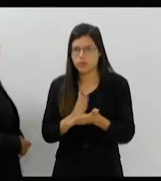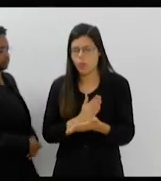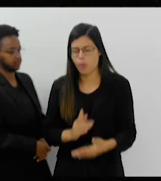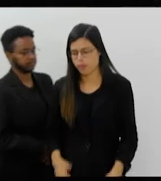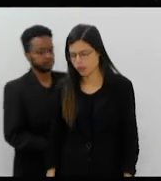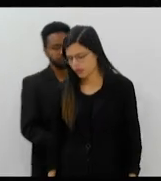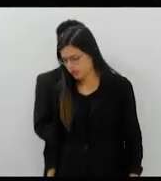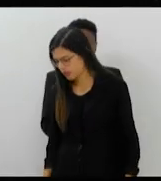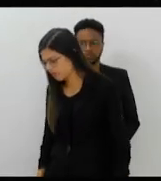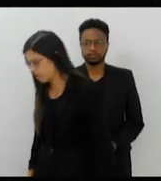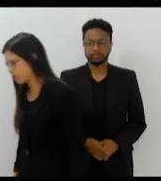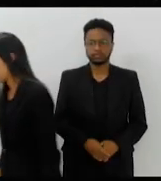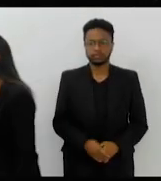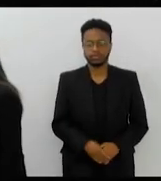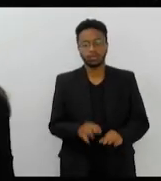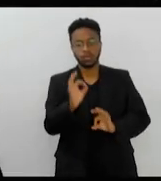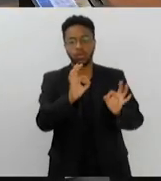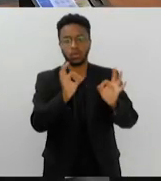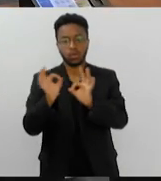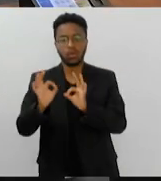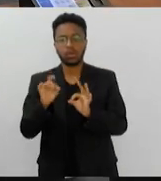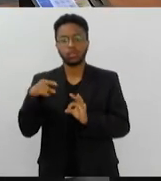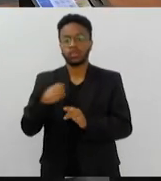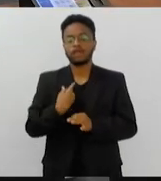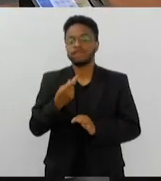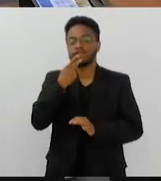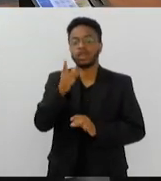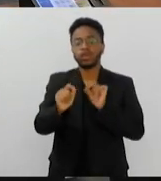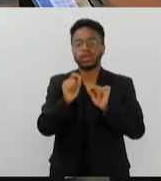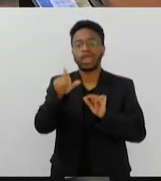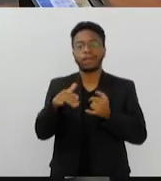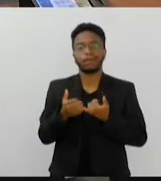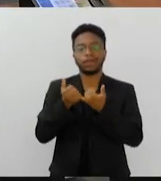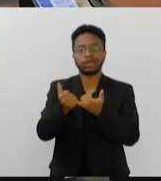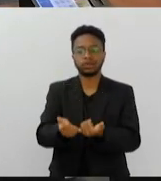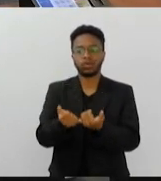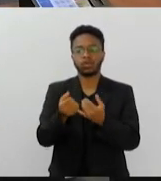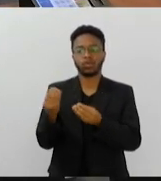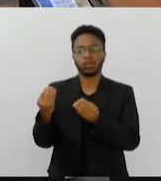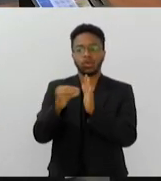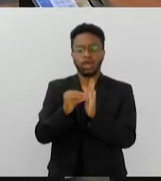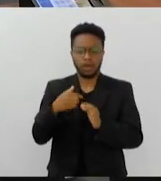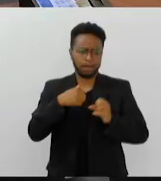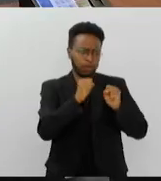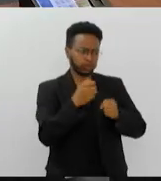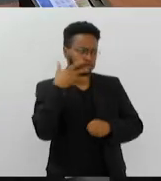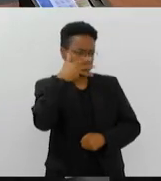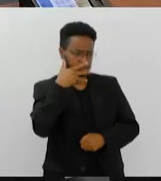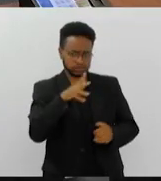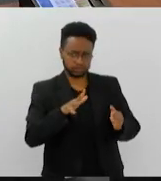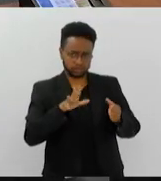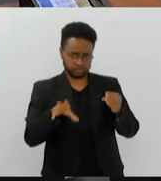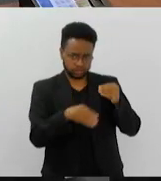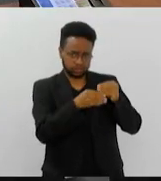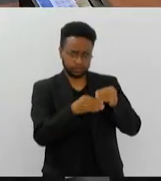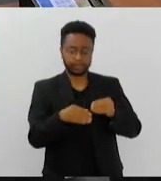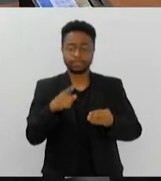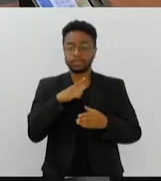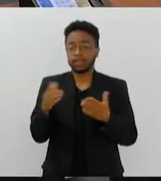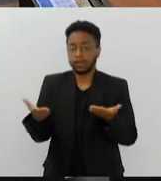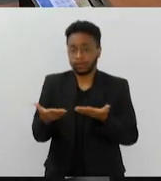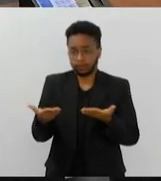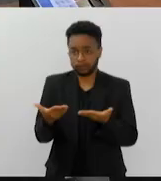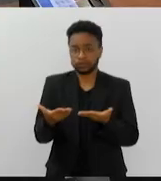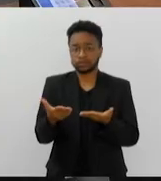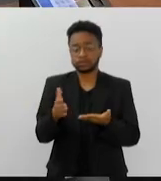a serviço do que a gente chama do patrimonialismo. Pastor, uma parte. Hoje existe na cabeça